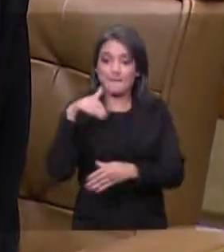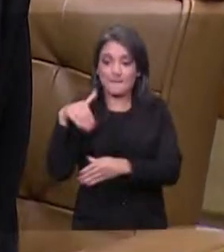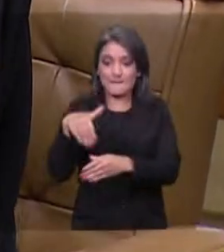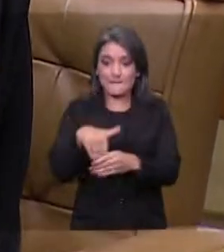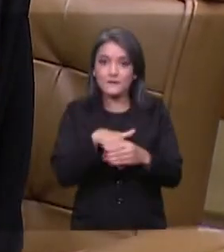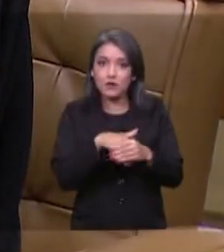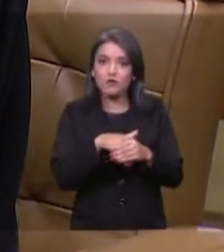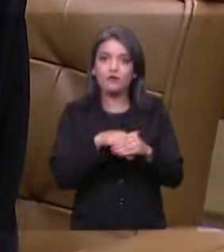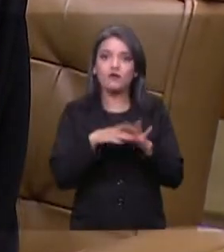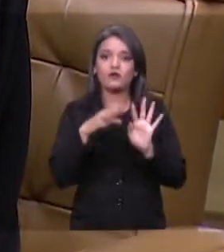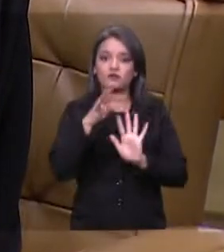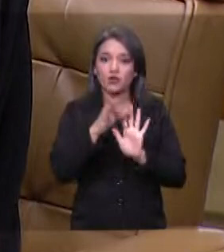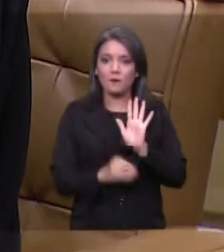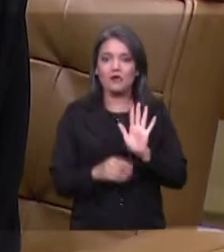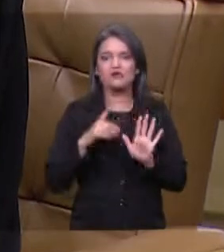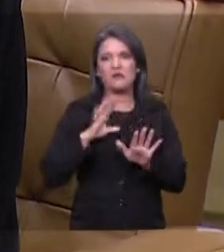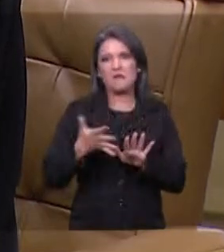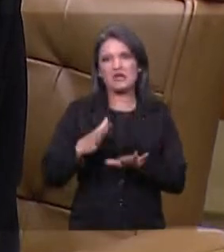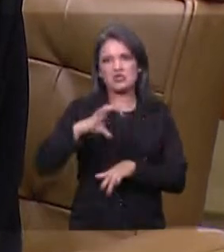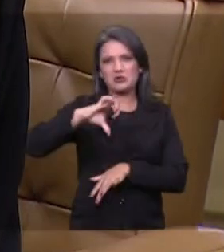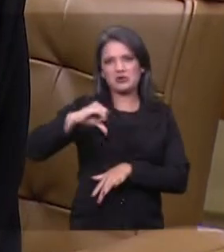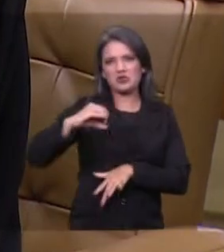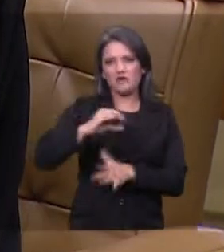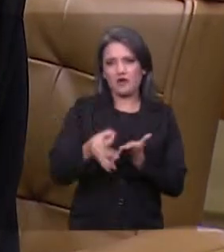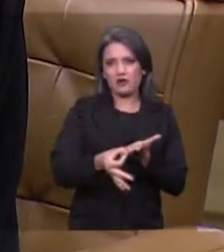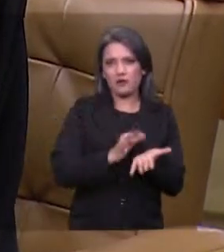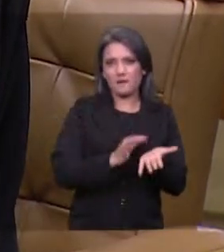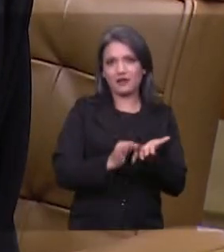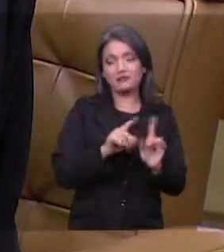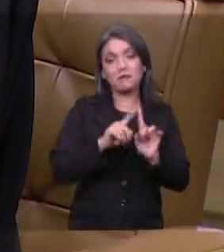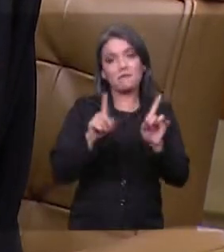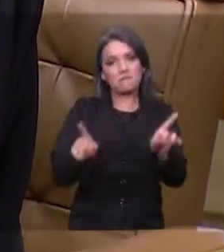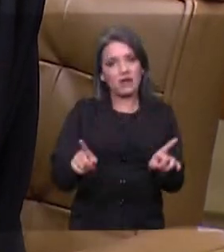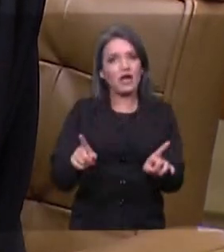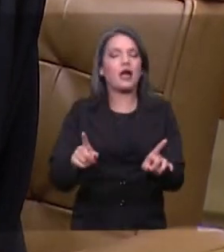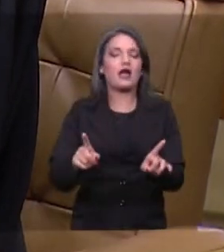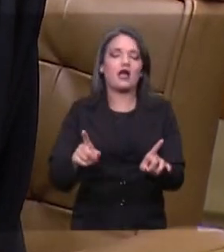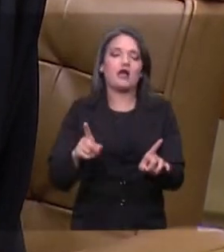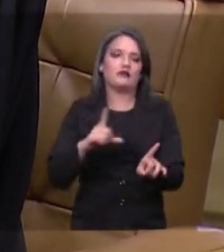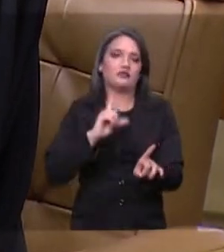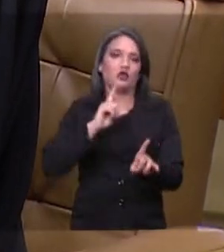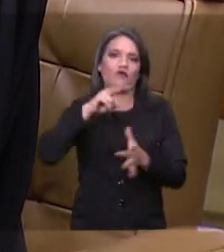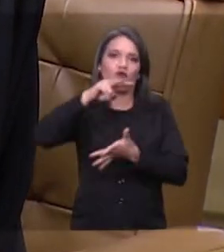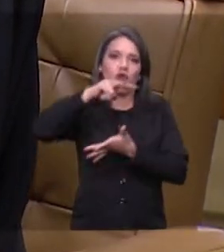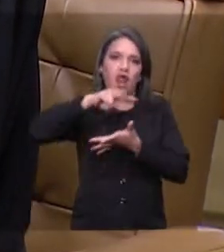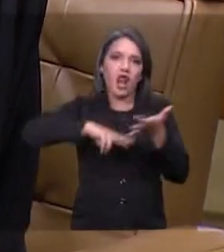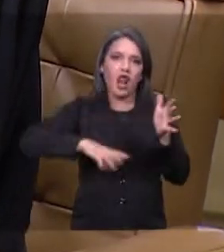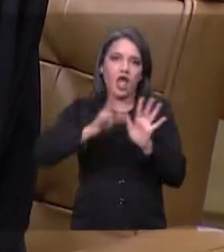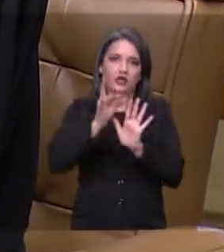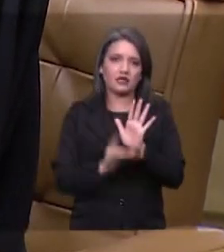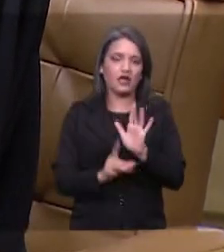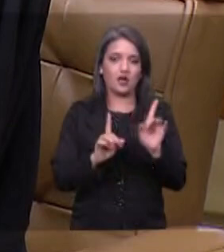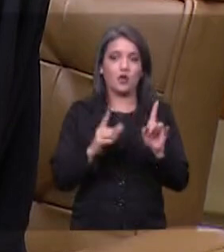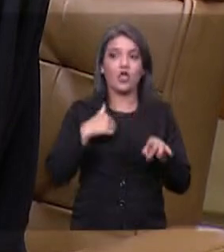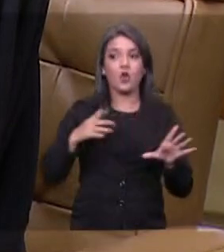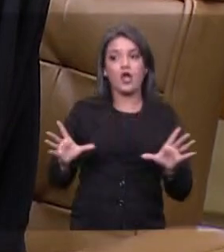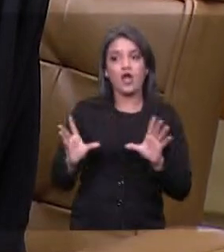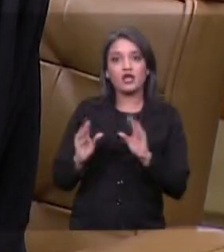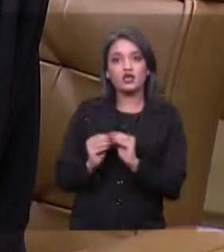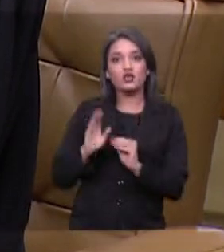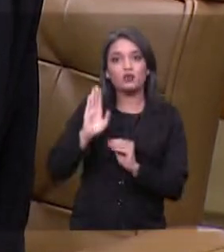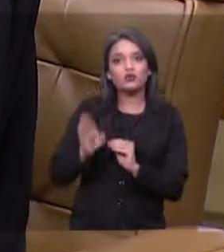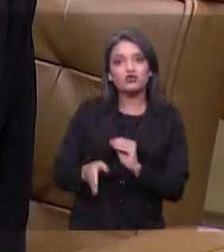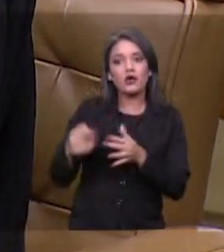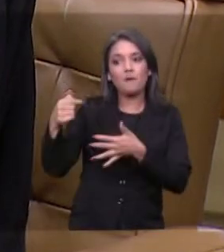que contém pouco mais de 90 folhas, mas para poupar o tempo de Vossas Excelências, elaborei um resumo com os